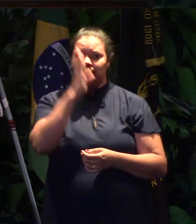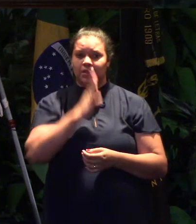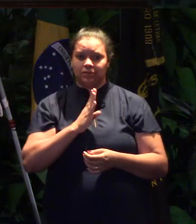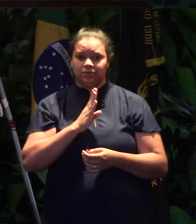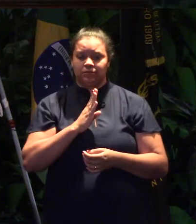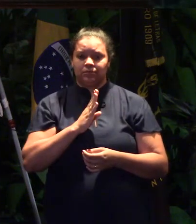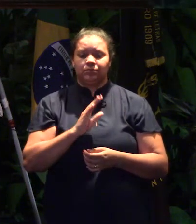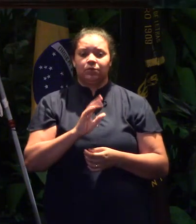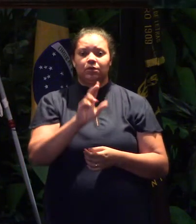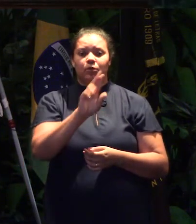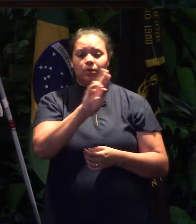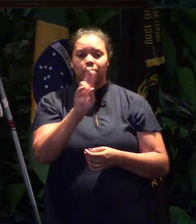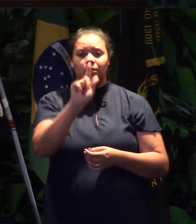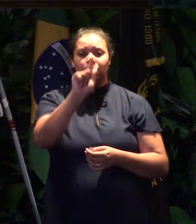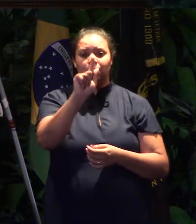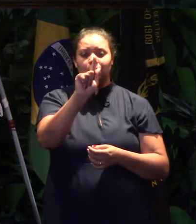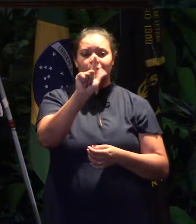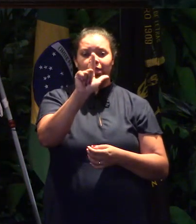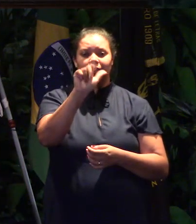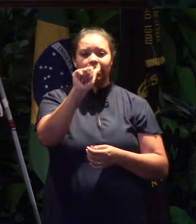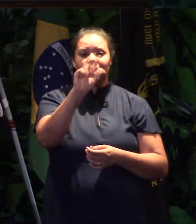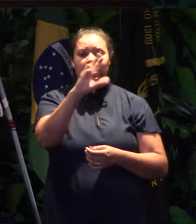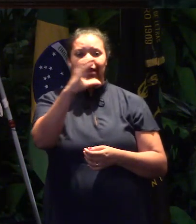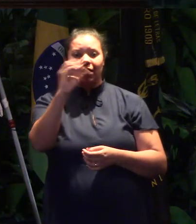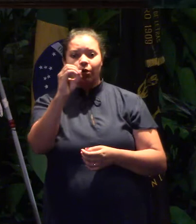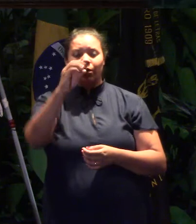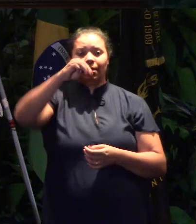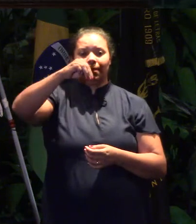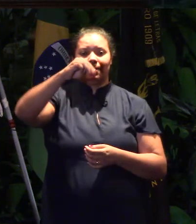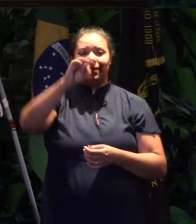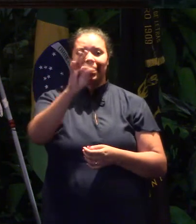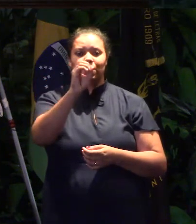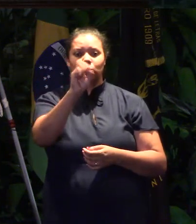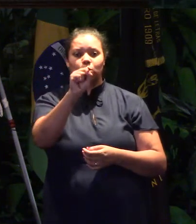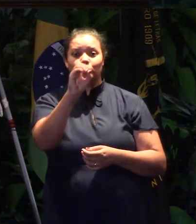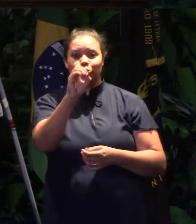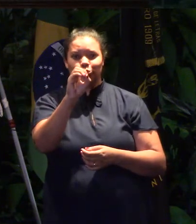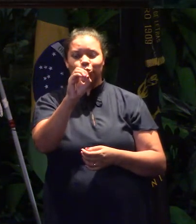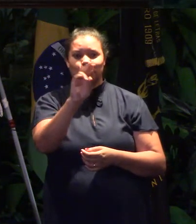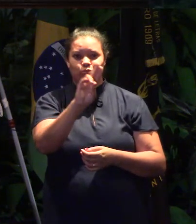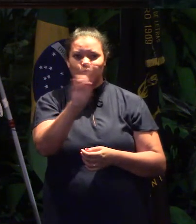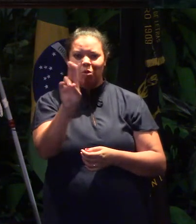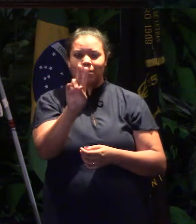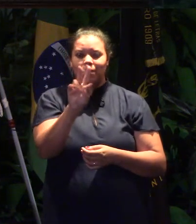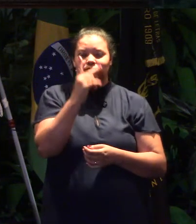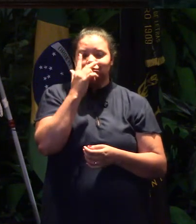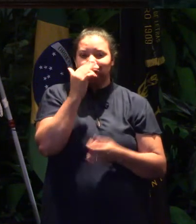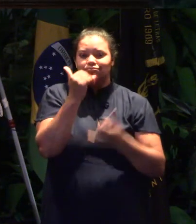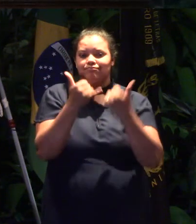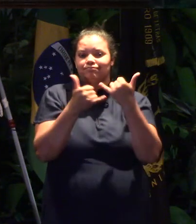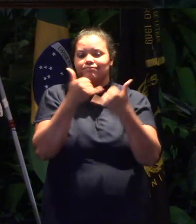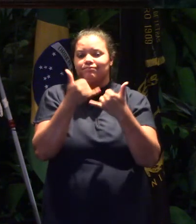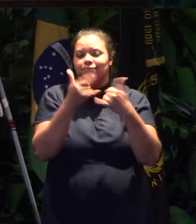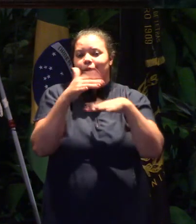Glauco Matoso. Glauco Matoso. Porque ele até pôs esse nome porque ele teve um glaucoma, né? O nome dele tem um trocadilho, uma brincadeira, esse